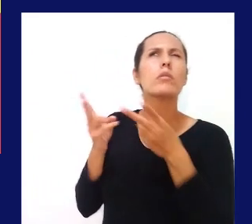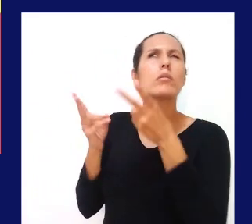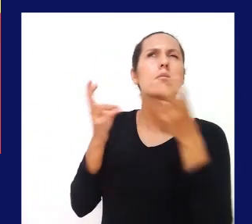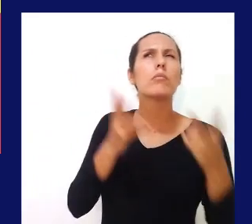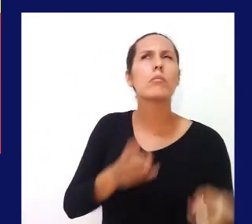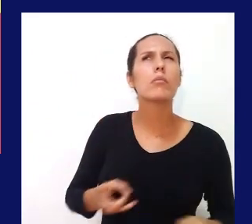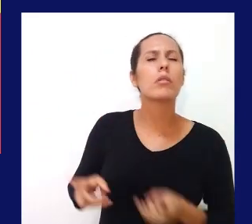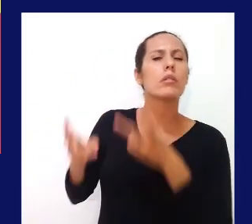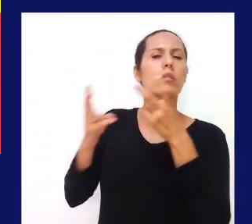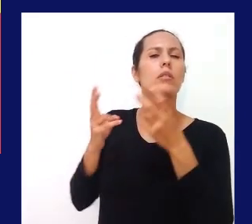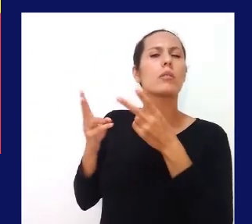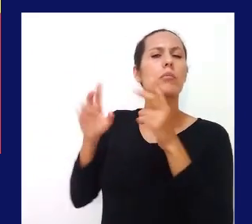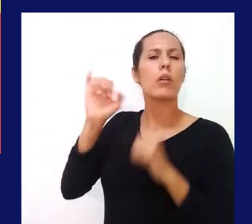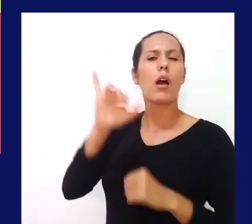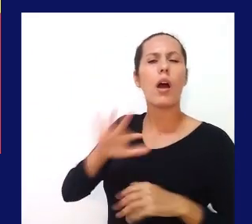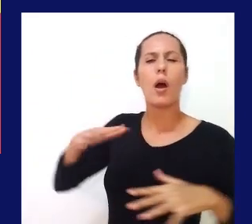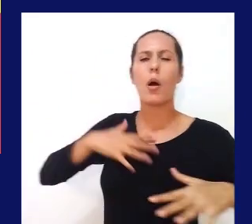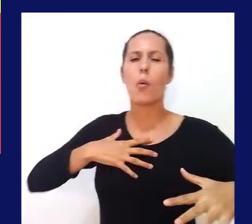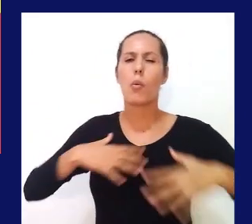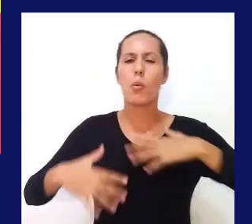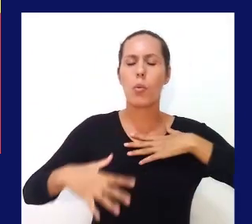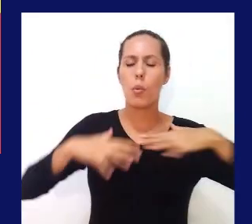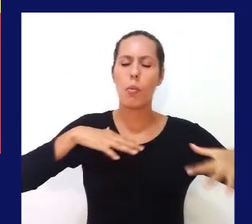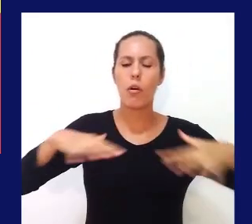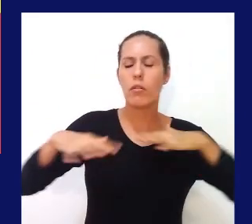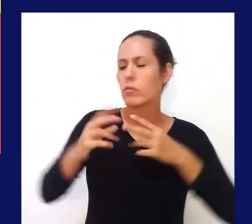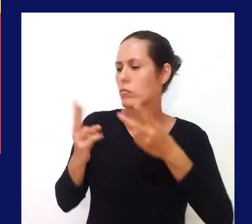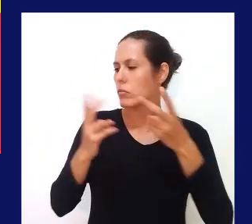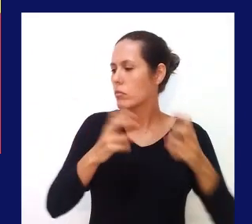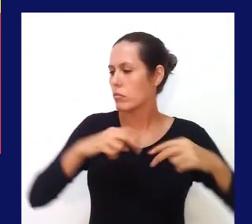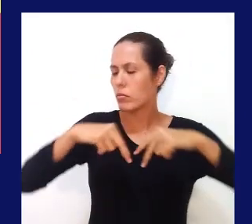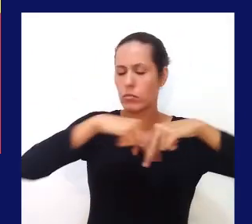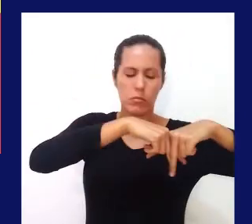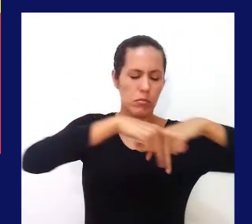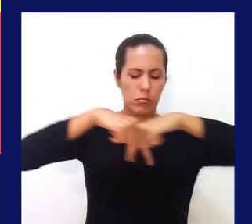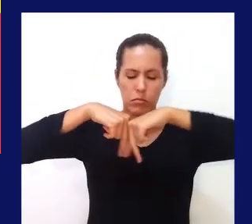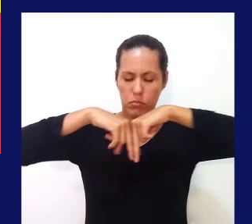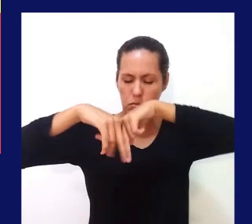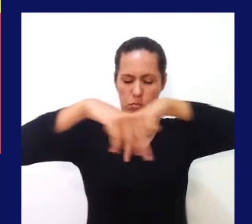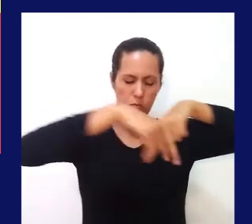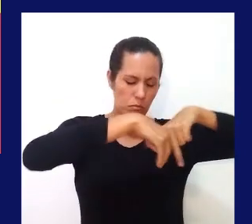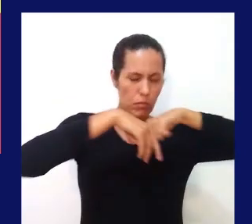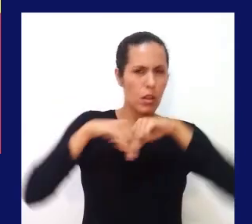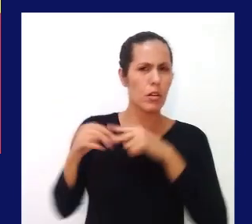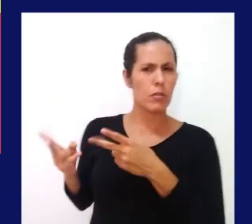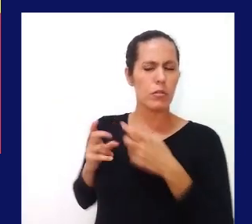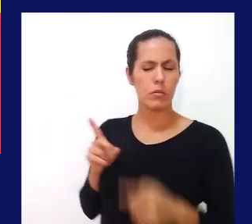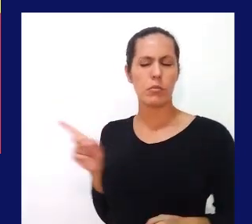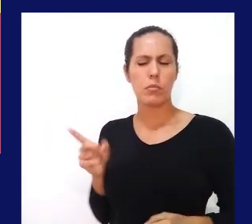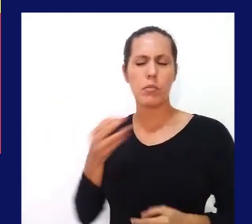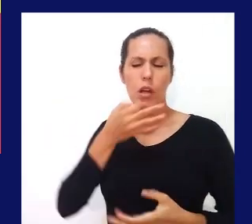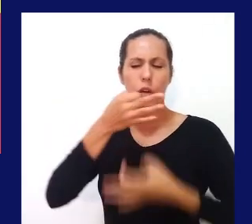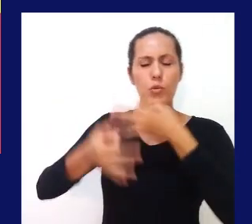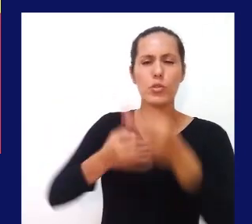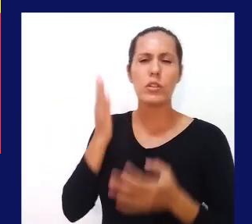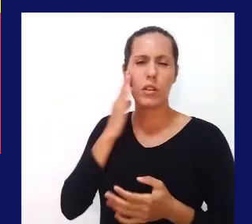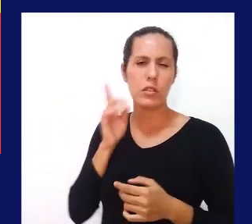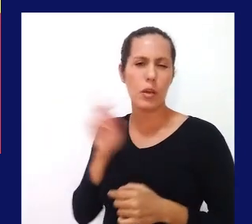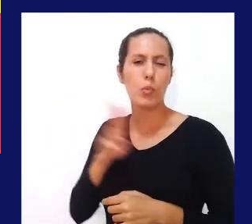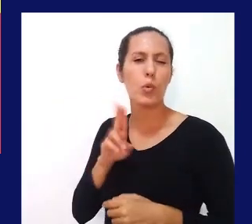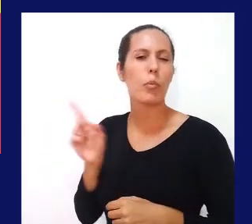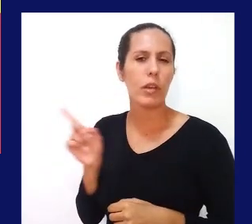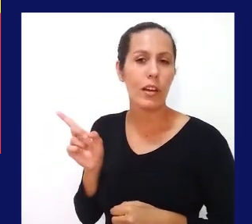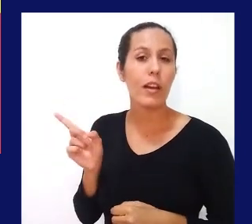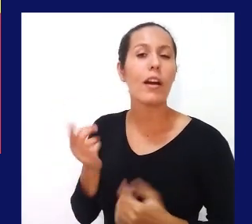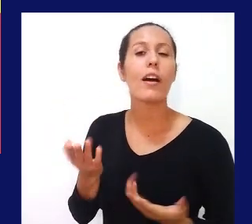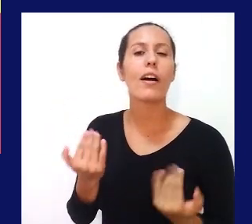vocês observarem na cadência do movimento, no passo a passo do movimento, vocês podem sugerir. Acredito isso.